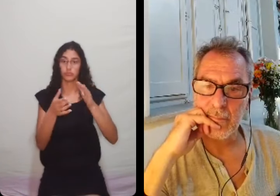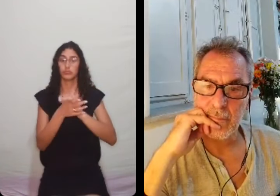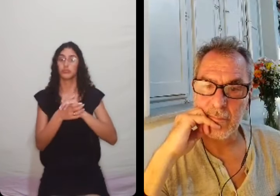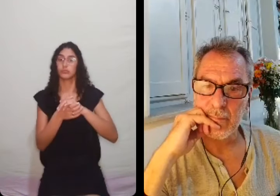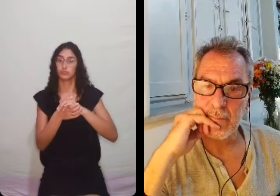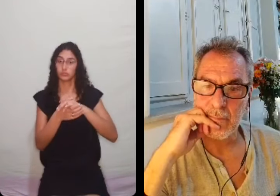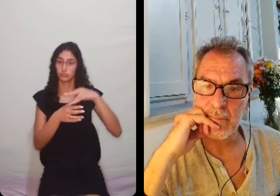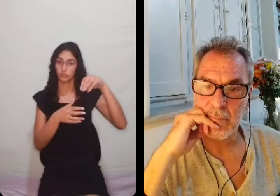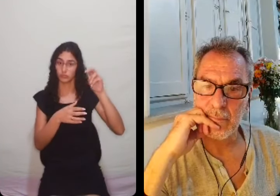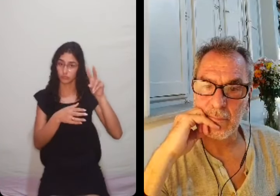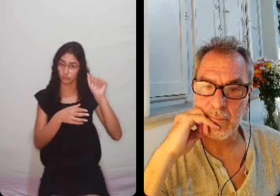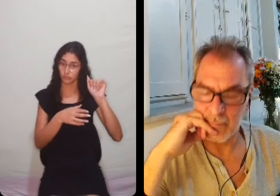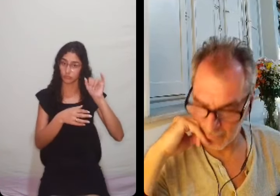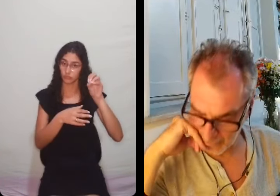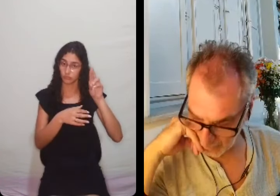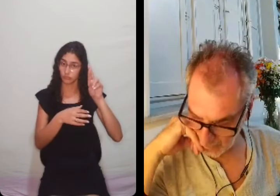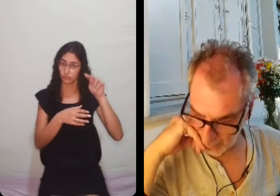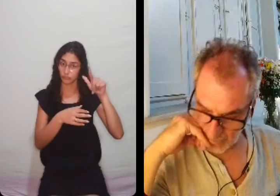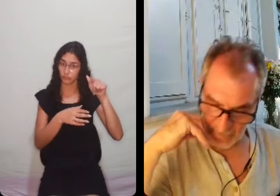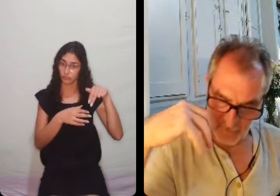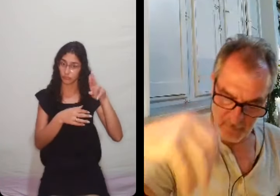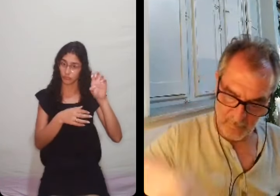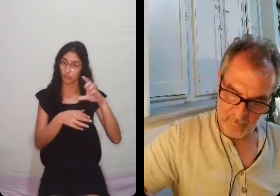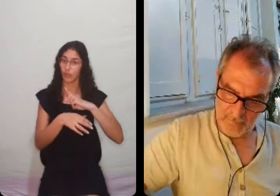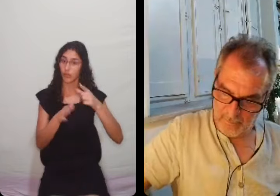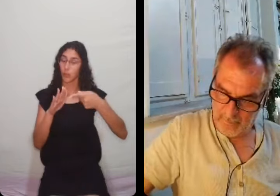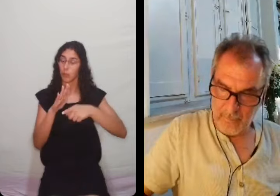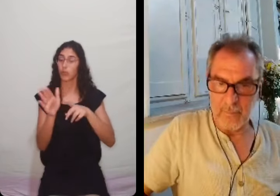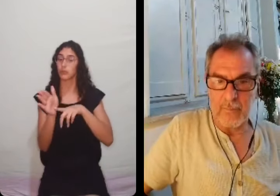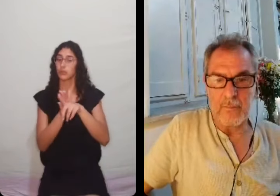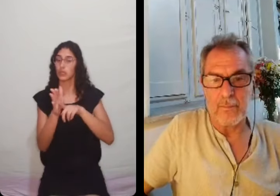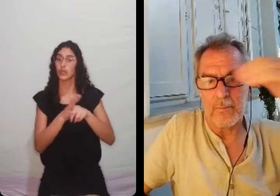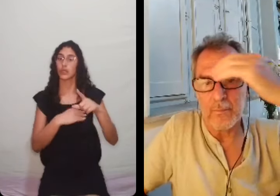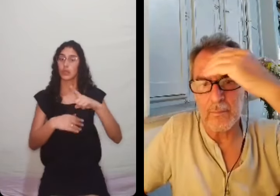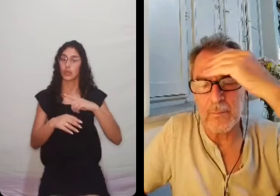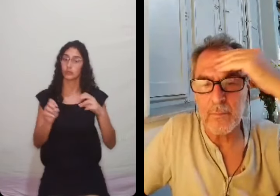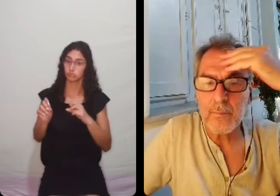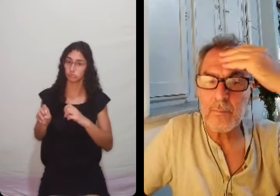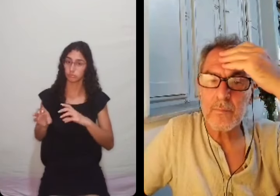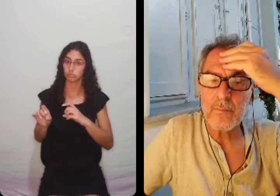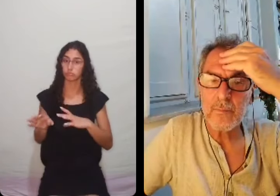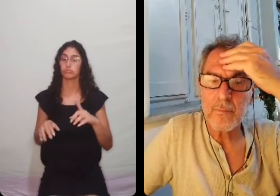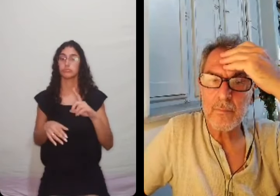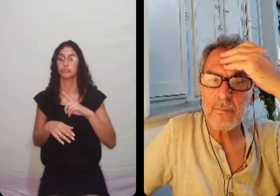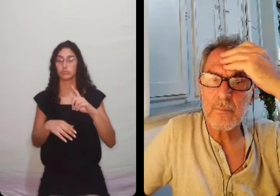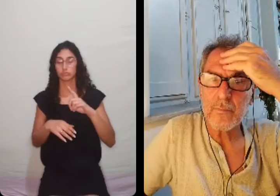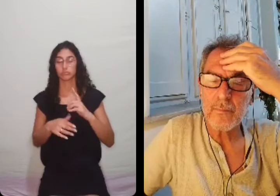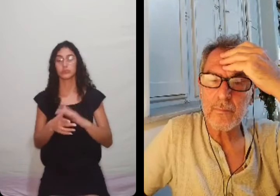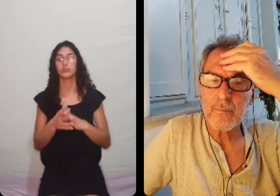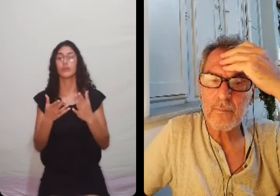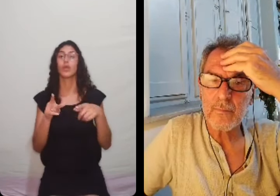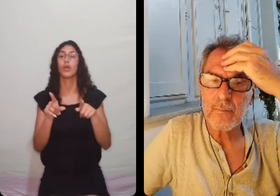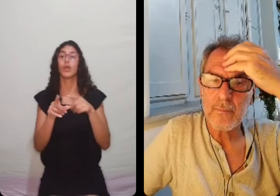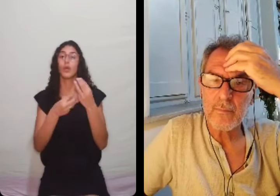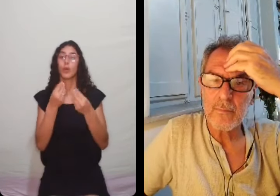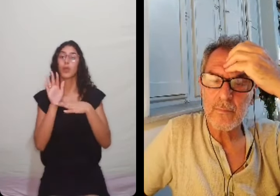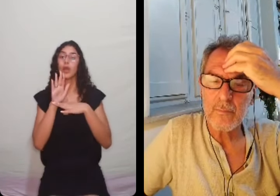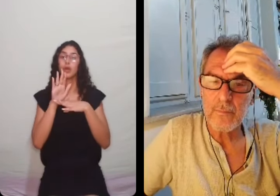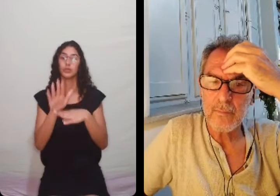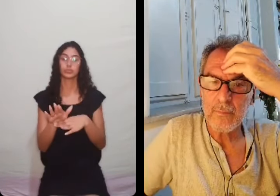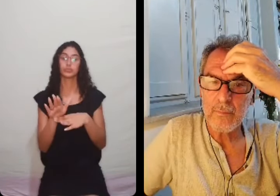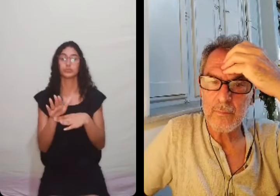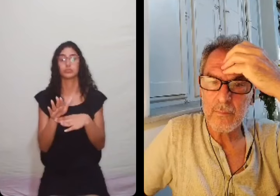esse mergulho. Na pesquisa da técnica clausiana também. E está como assistente coreográfica. Não só desse solo.